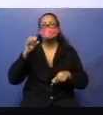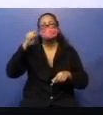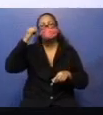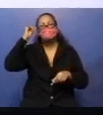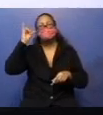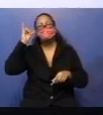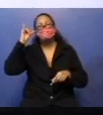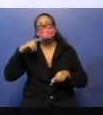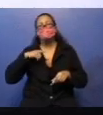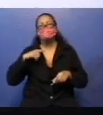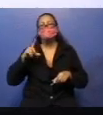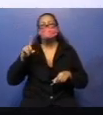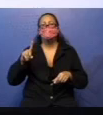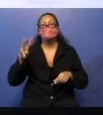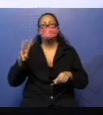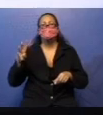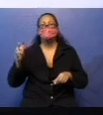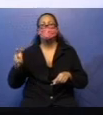garota poupou?